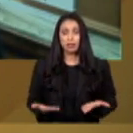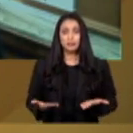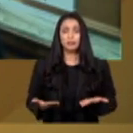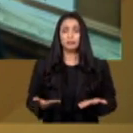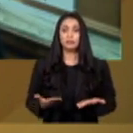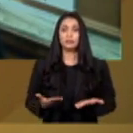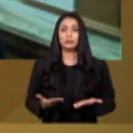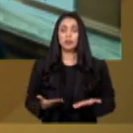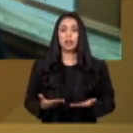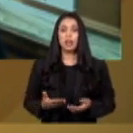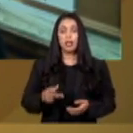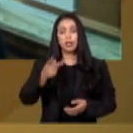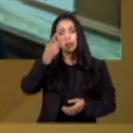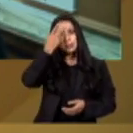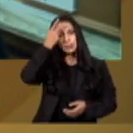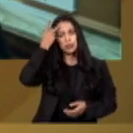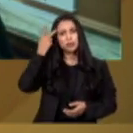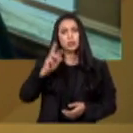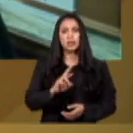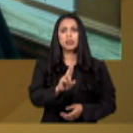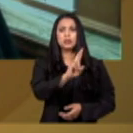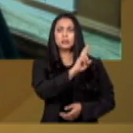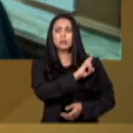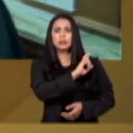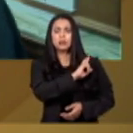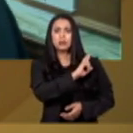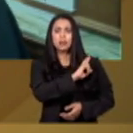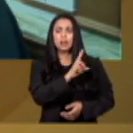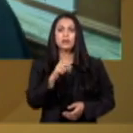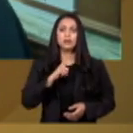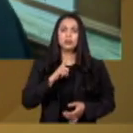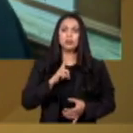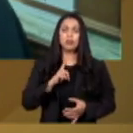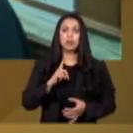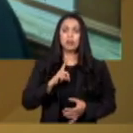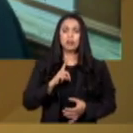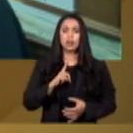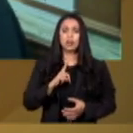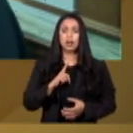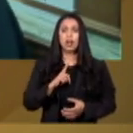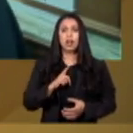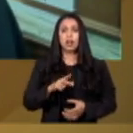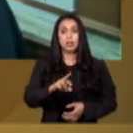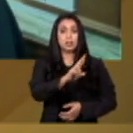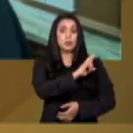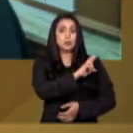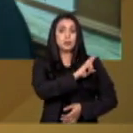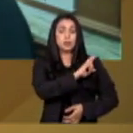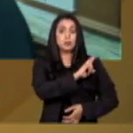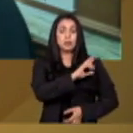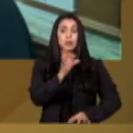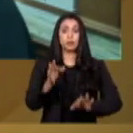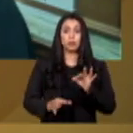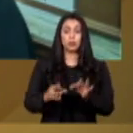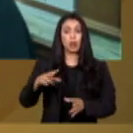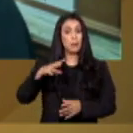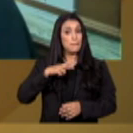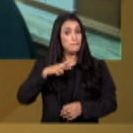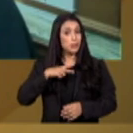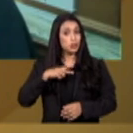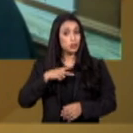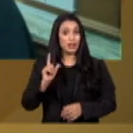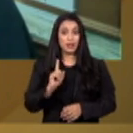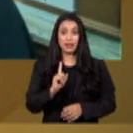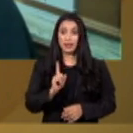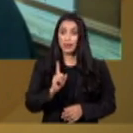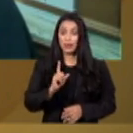ouvir gente vai sentir são joão júlio nadas e lá no